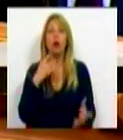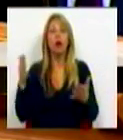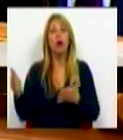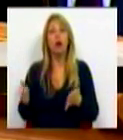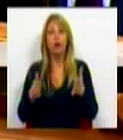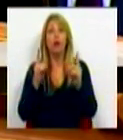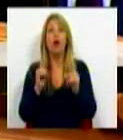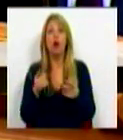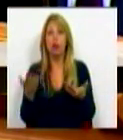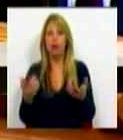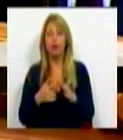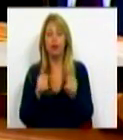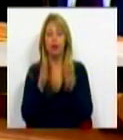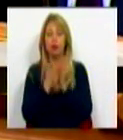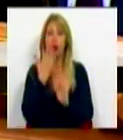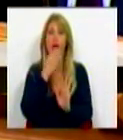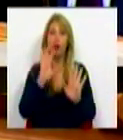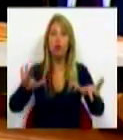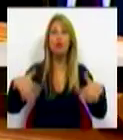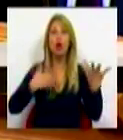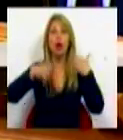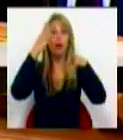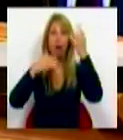alunos possam aprender mais, possam aprender